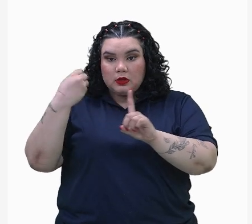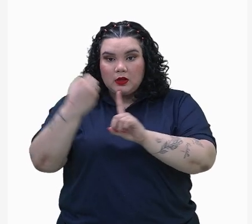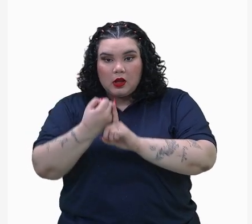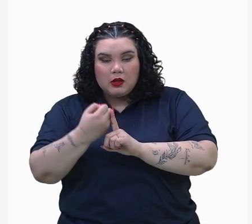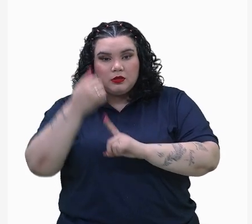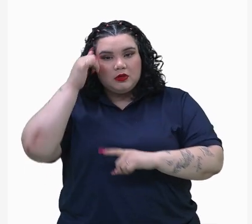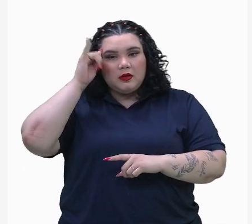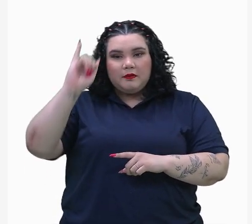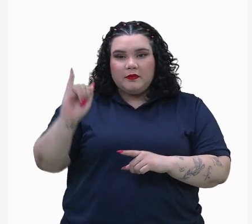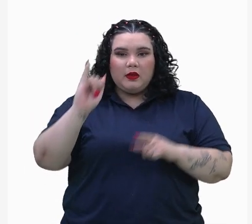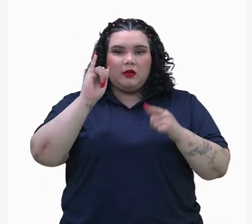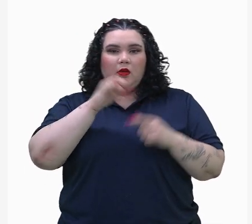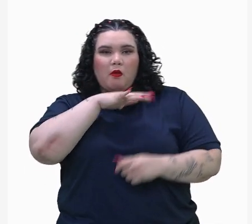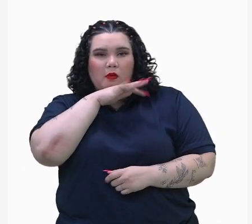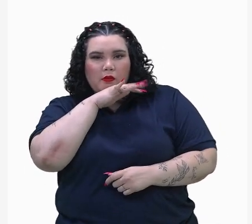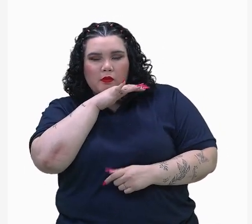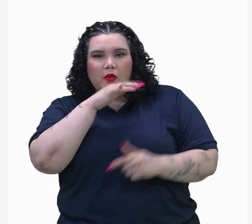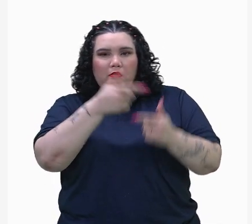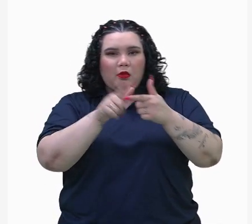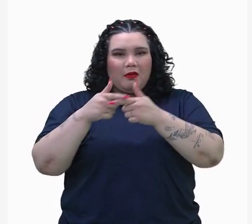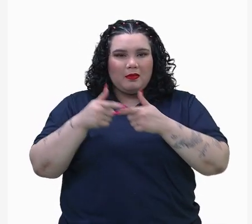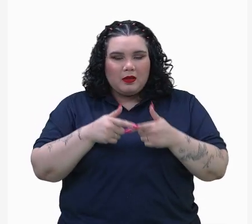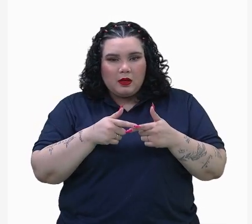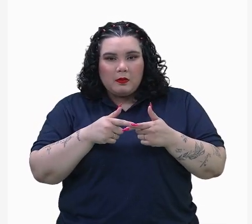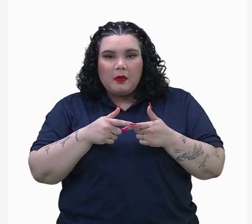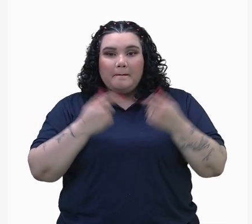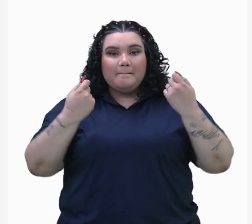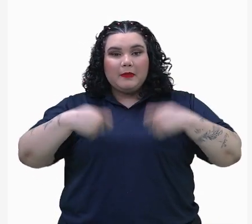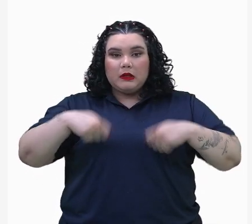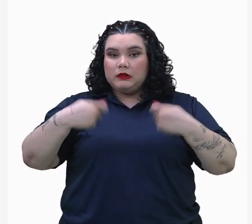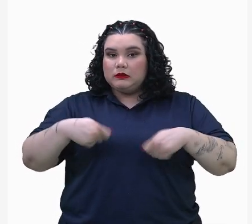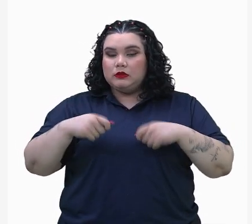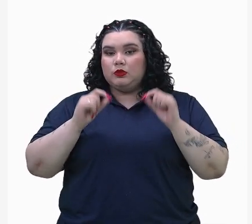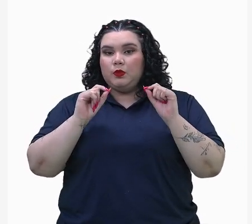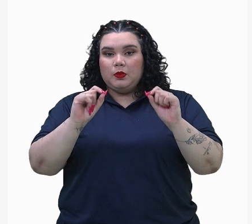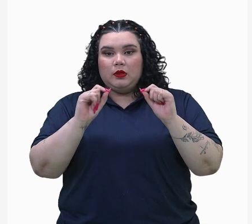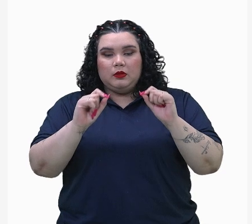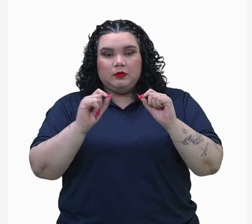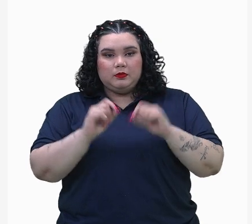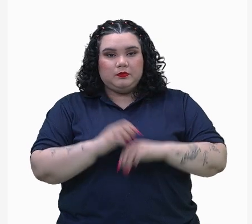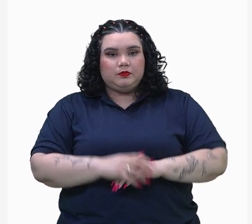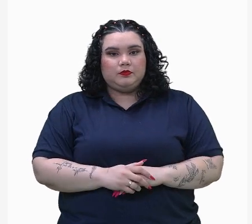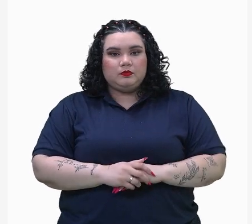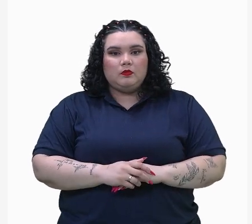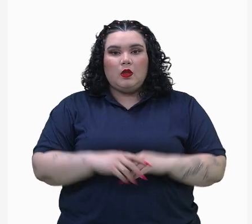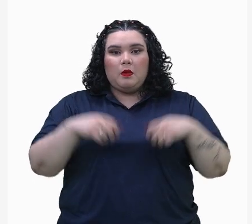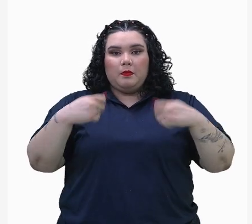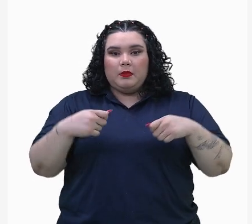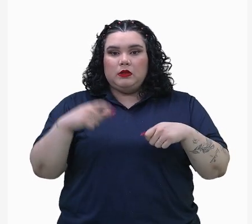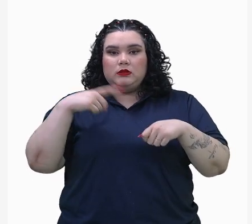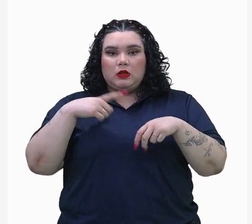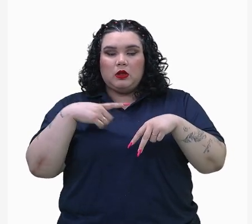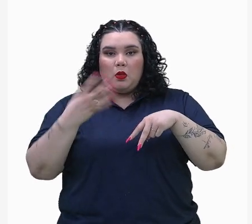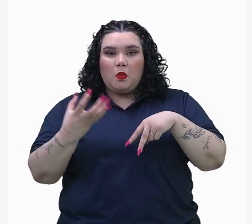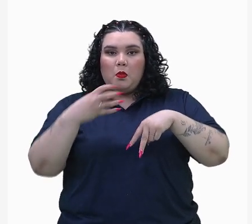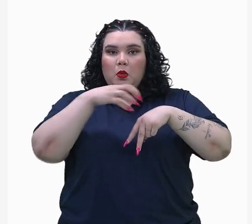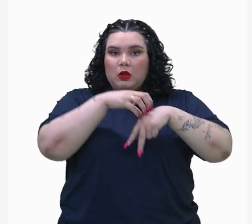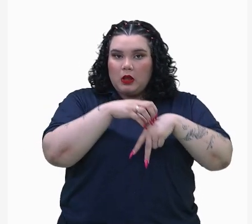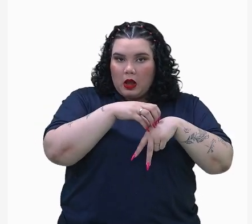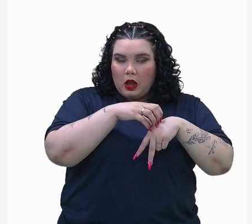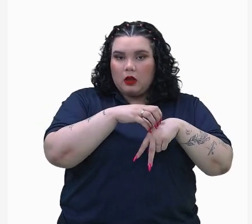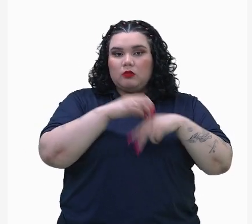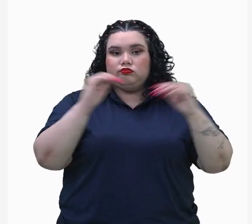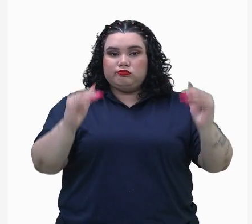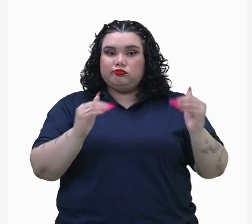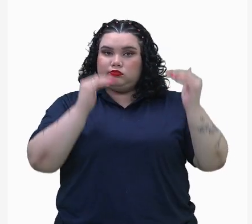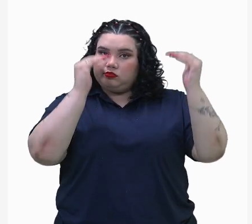uma barbárie completa, é necessário que haja, então, um monarca, um governo forte, um